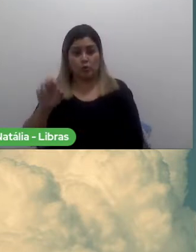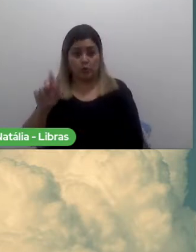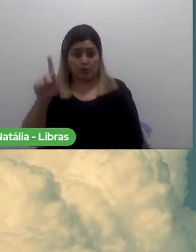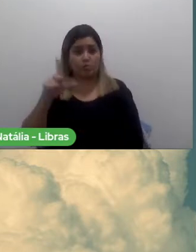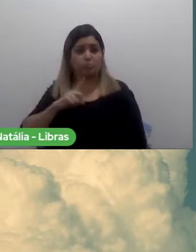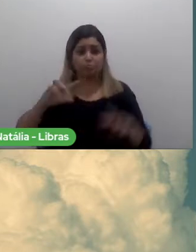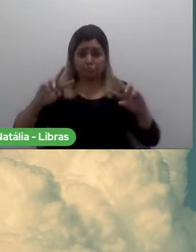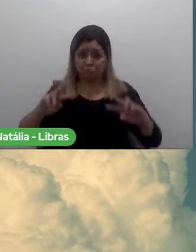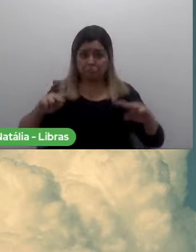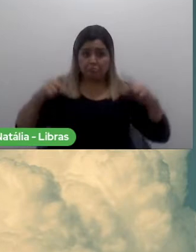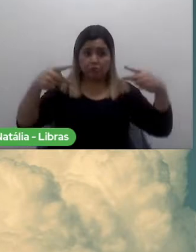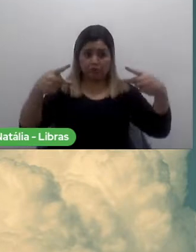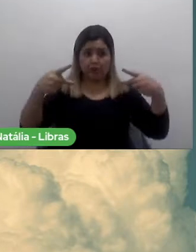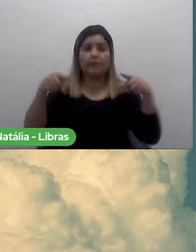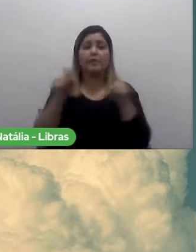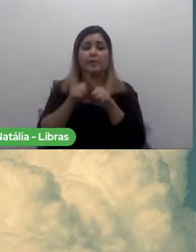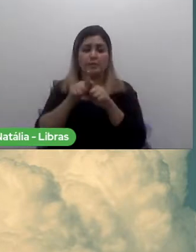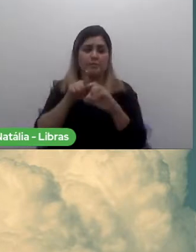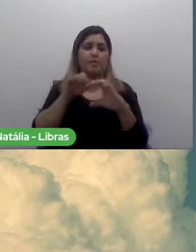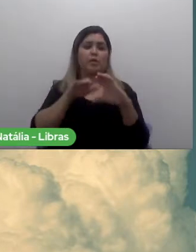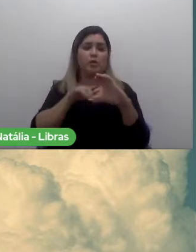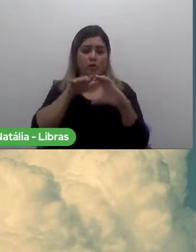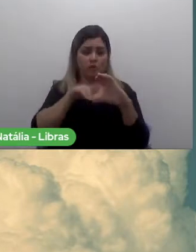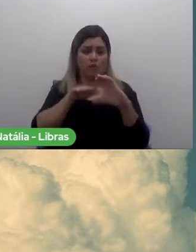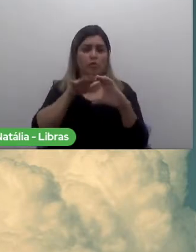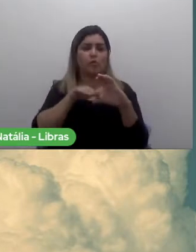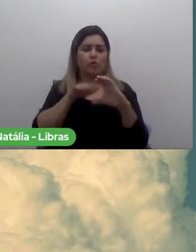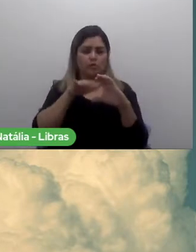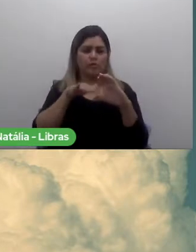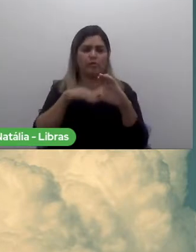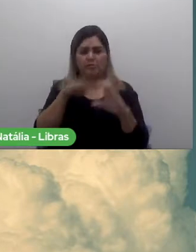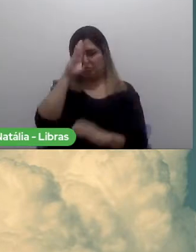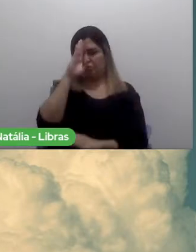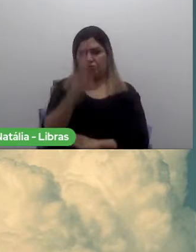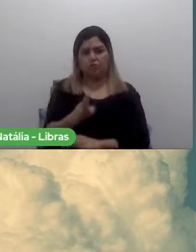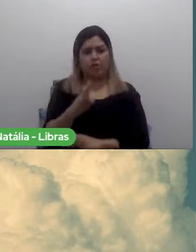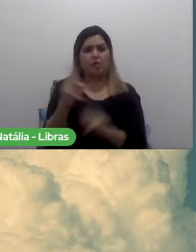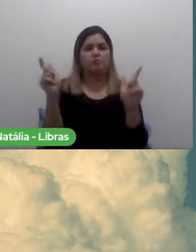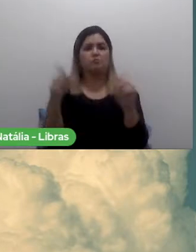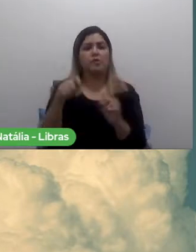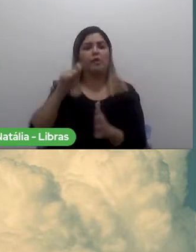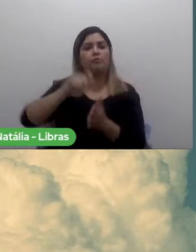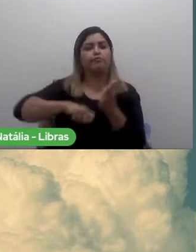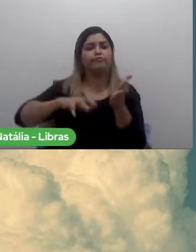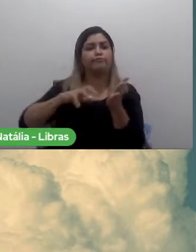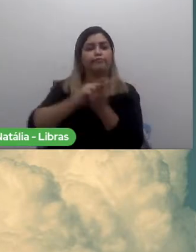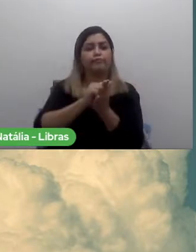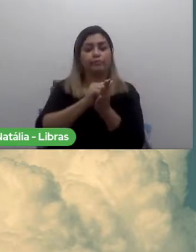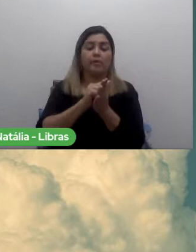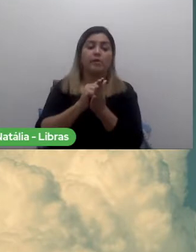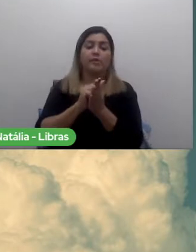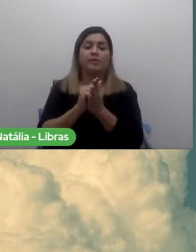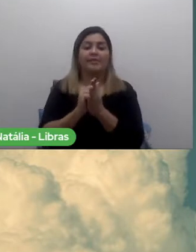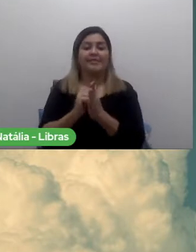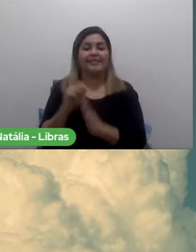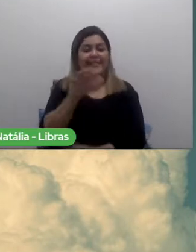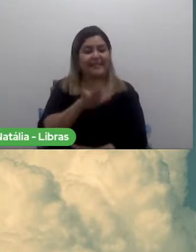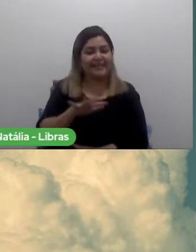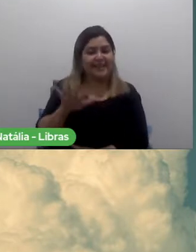Code, vai dar acesso direto aí para vocês poderem se cadastrar na nossa newsletter.